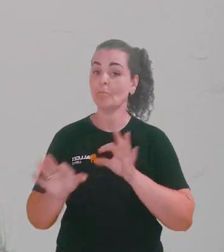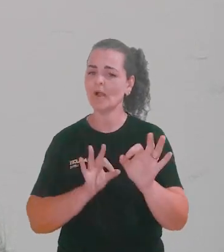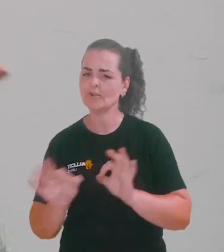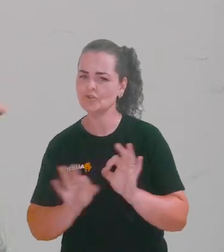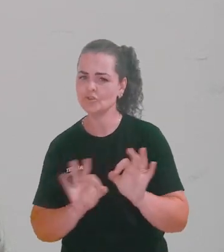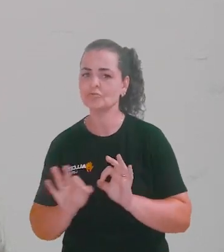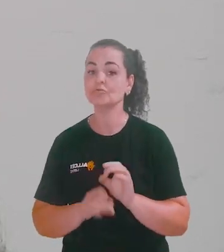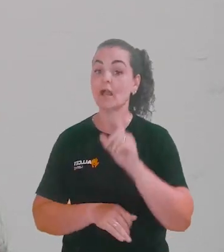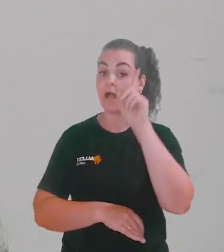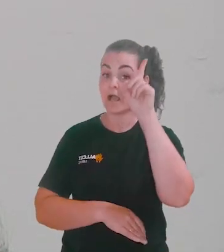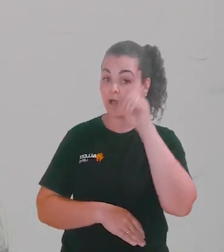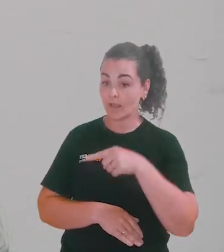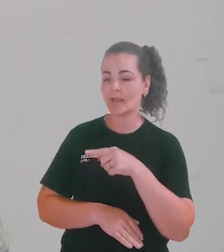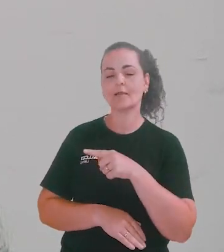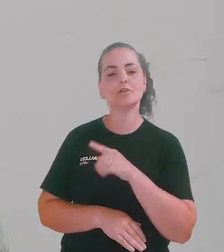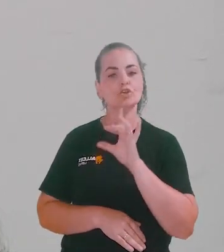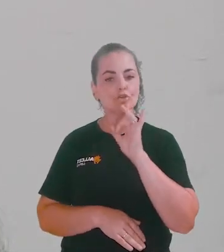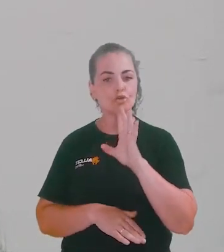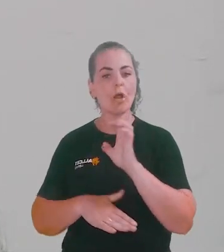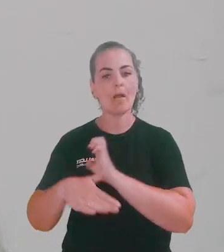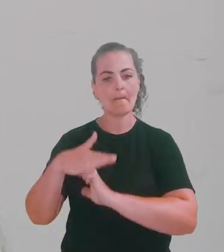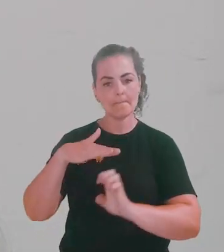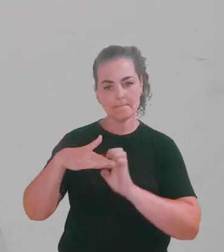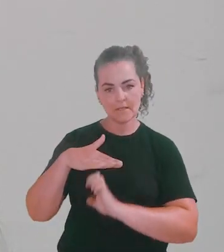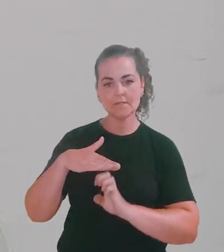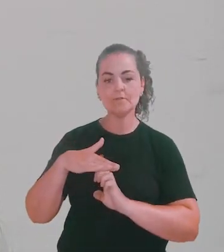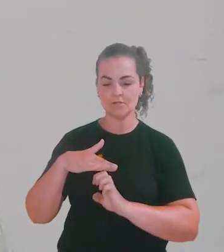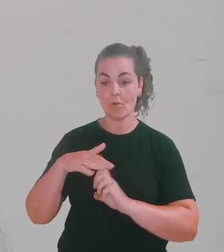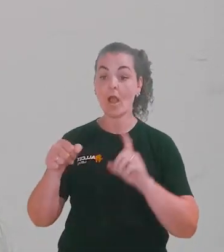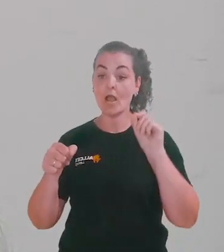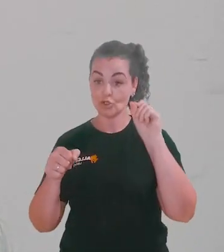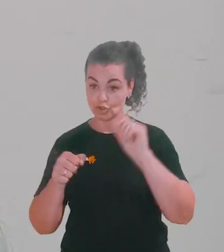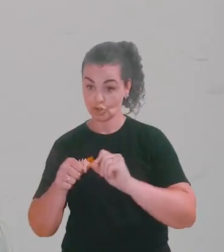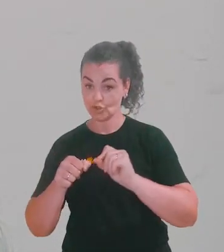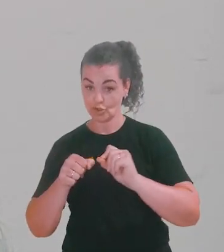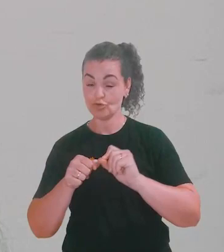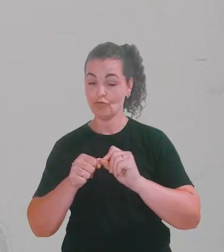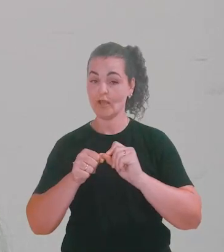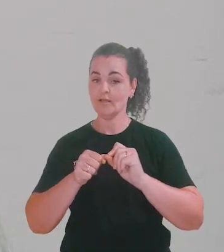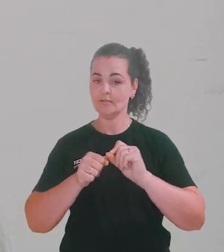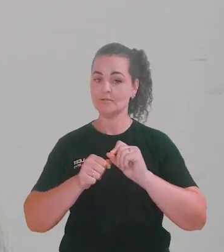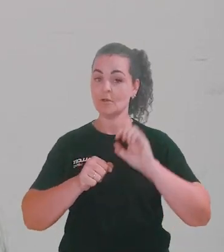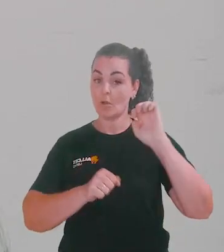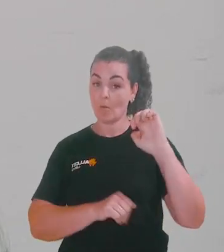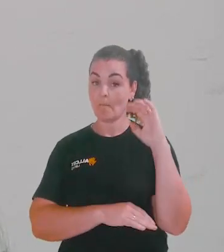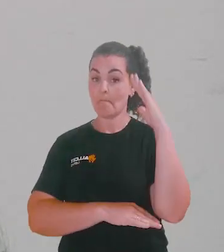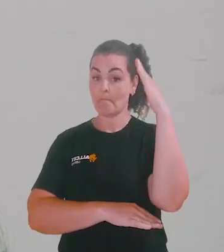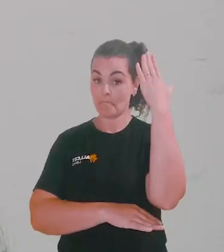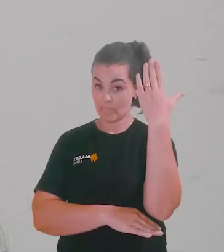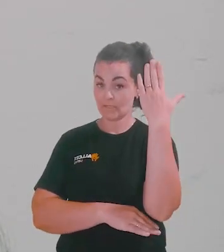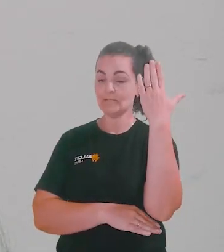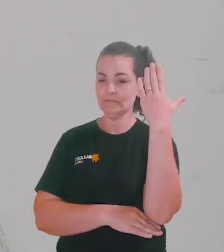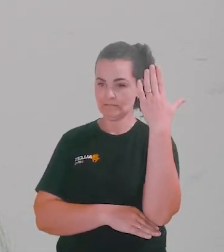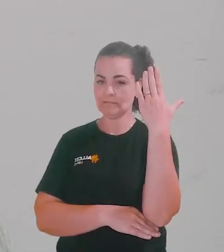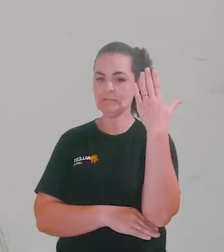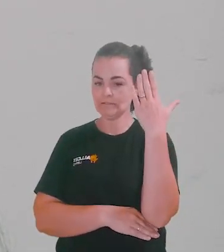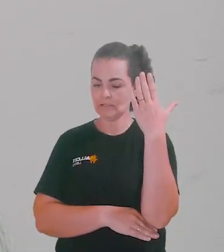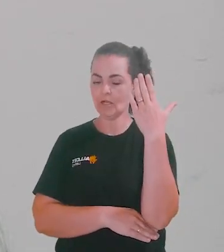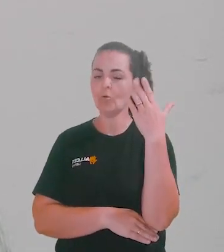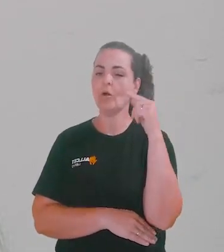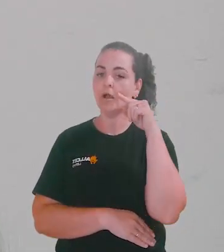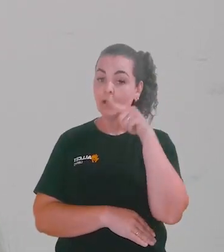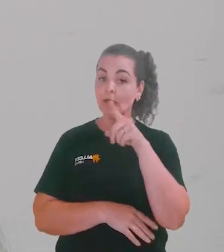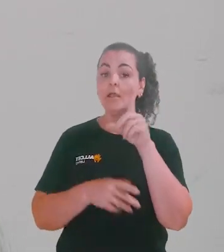gente estrutura as ações são por meio das empresas. Então, a gente estrutura uma ação, escolhe ou verifica onde há uma